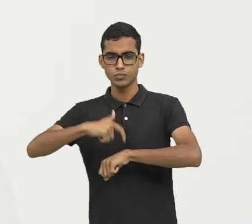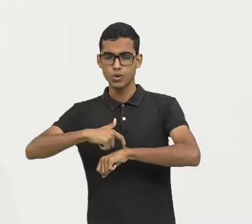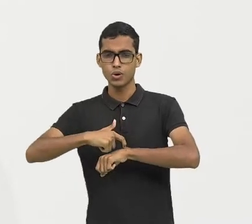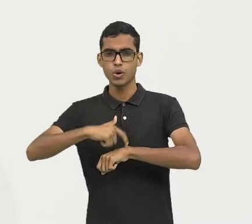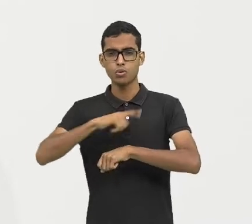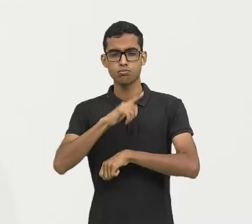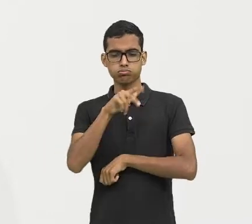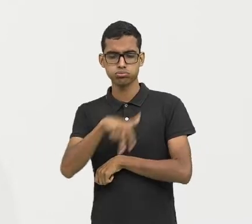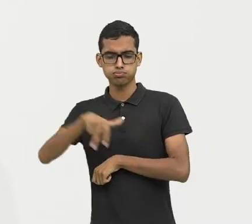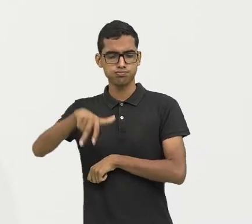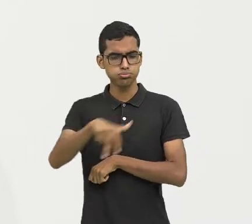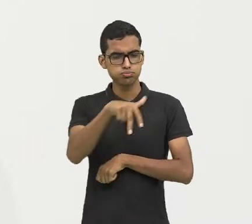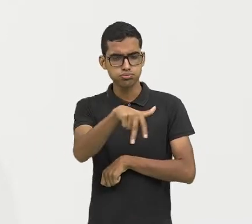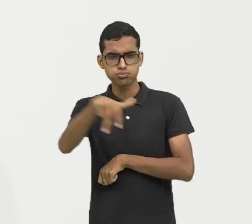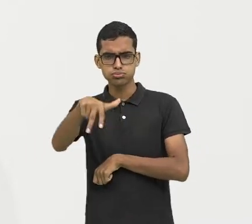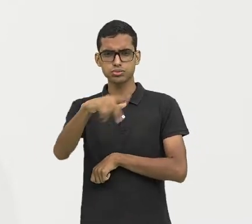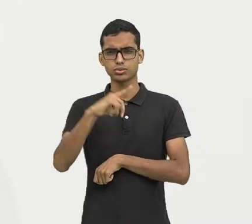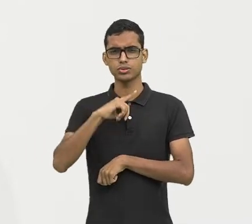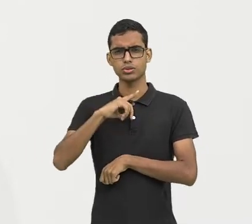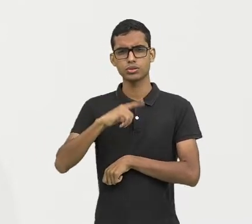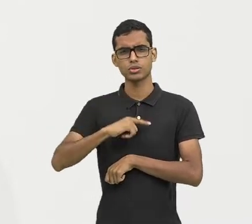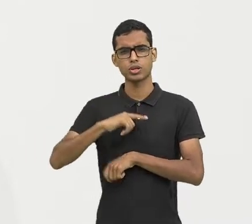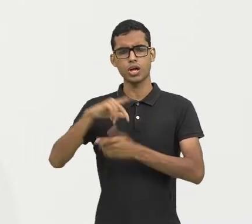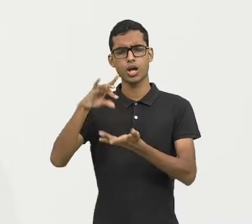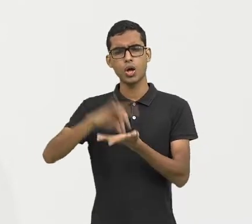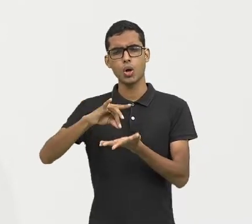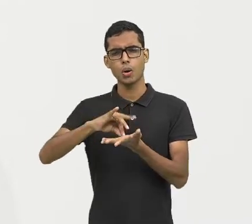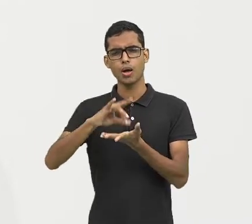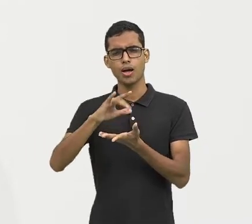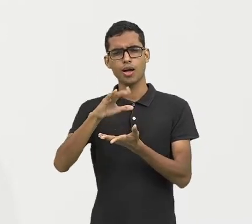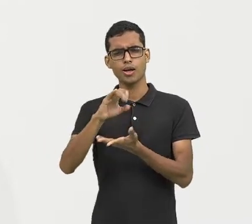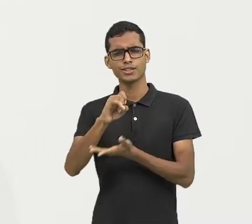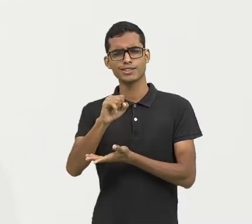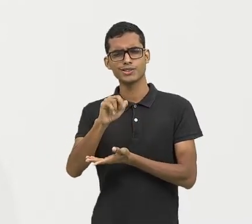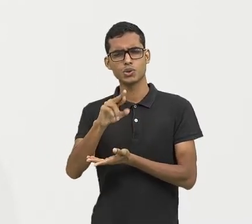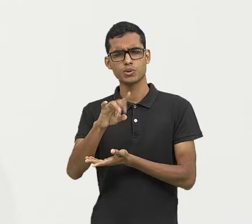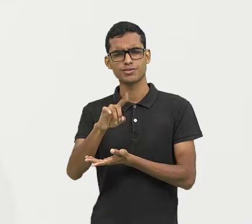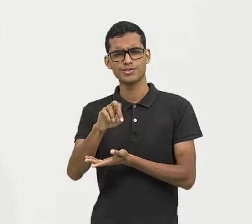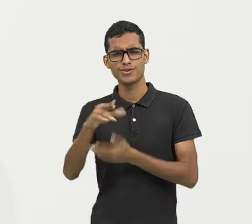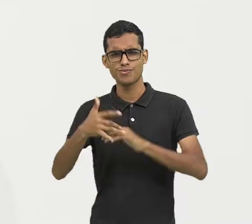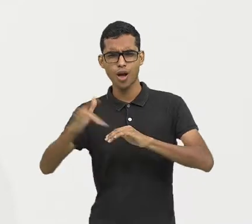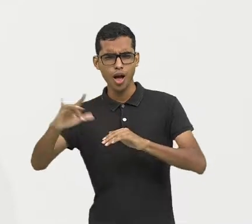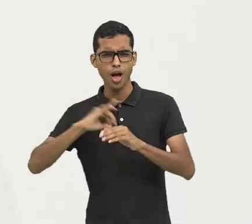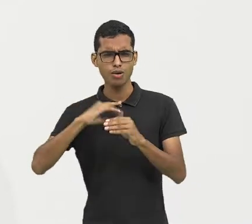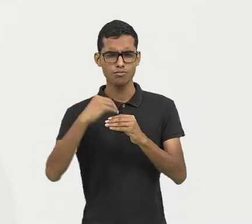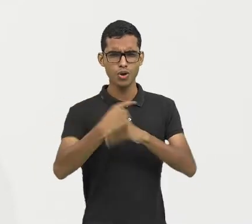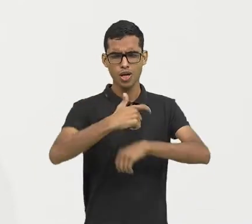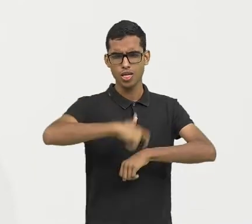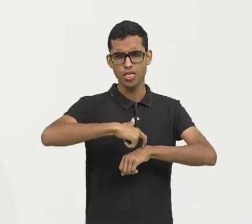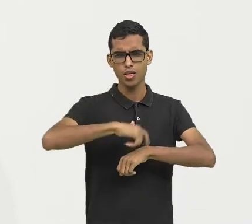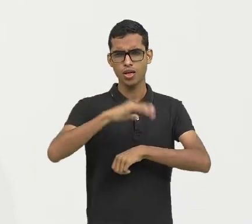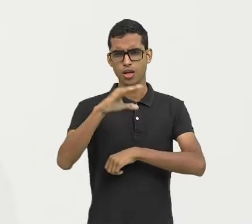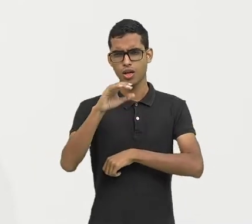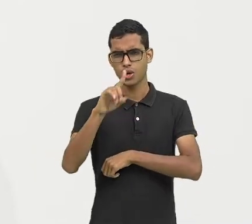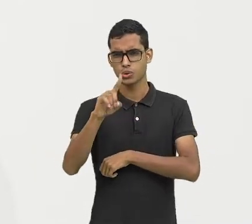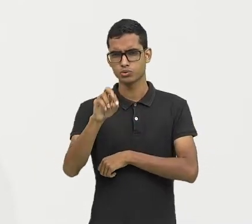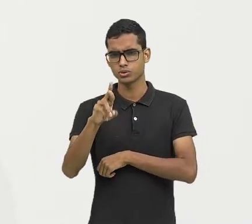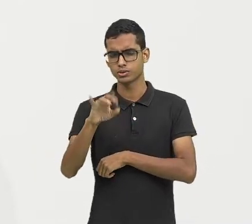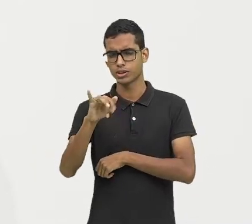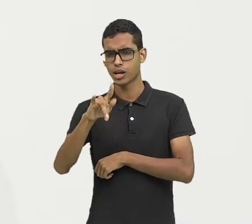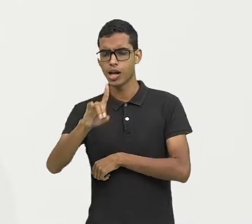último verso, a casca dourada. Observem, a casca dourada. A palavra